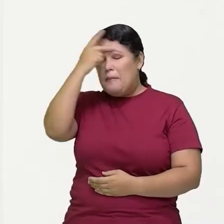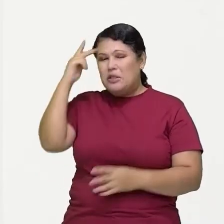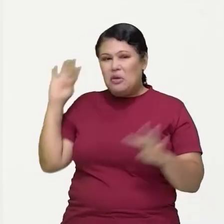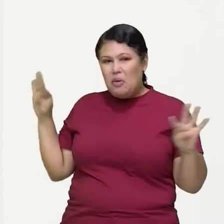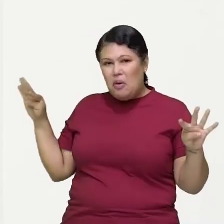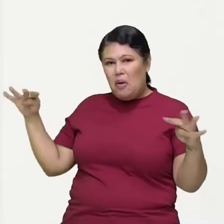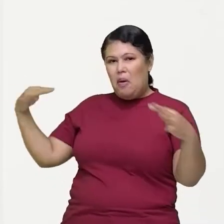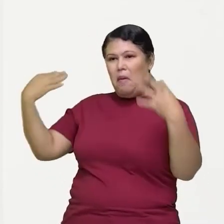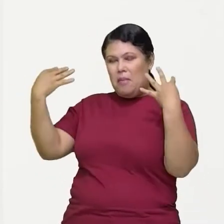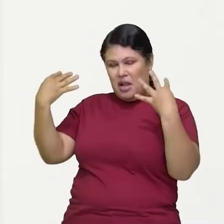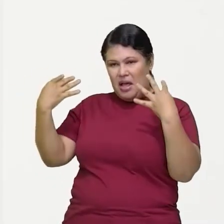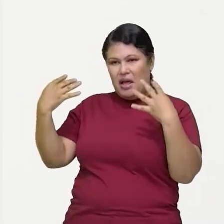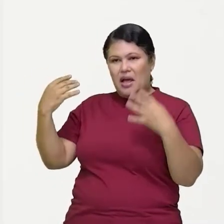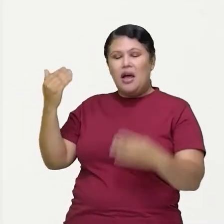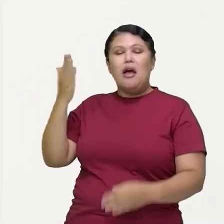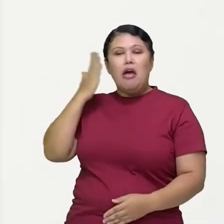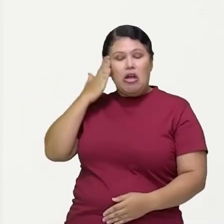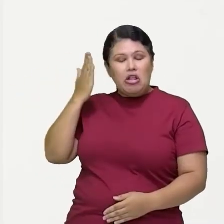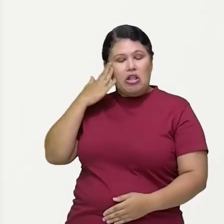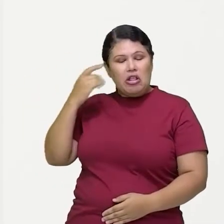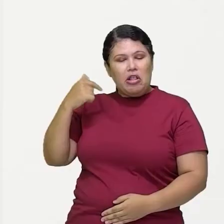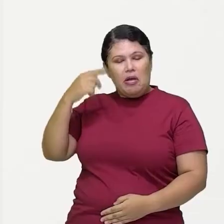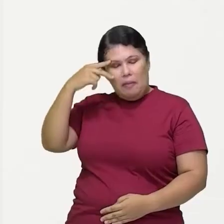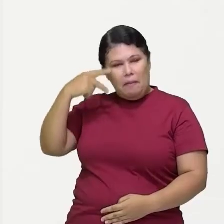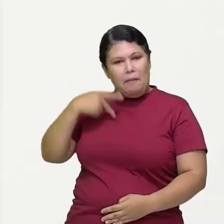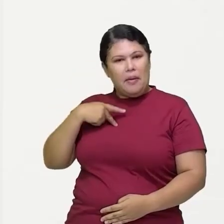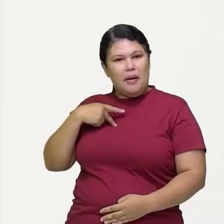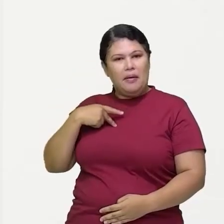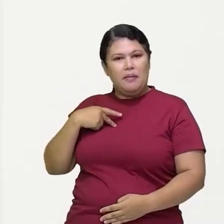Finalmente, as pessoas começaram a me compreender.